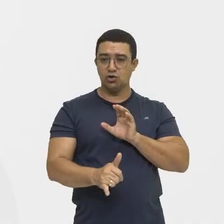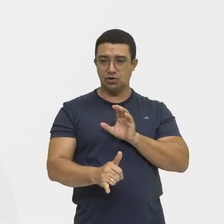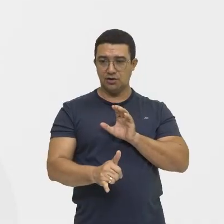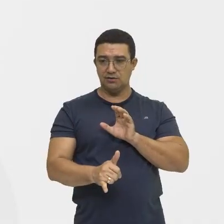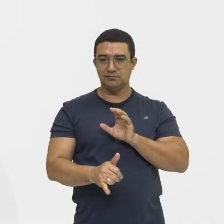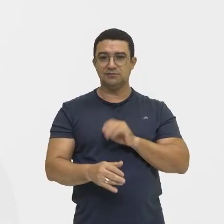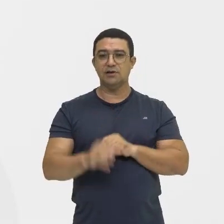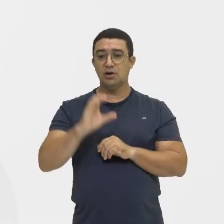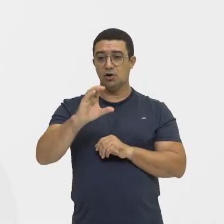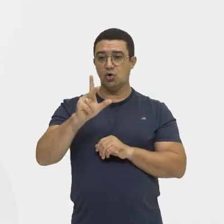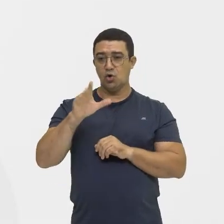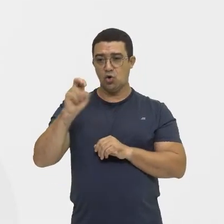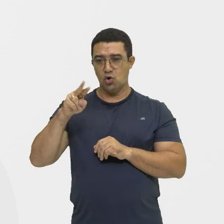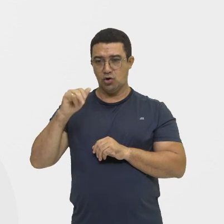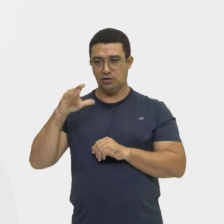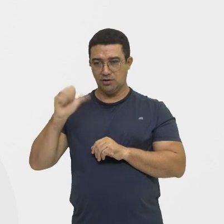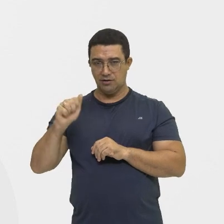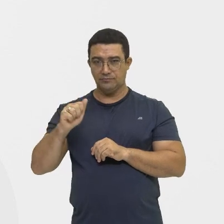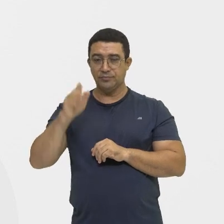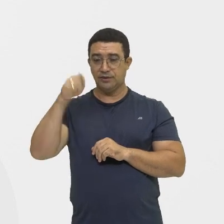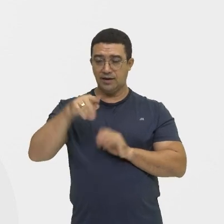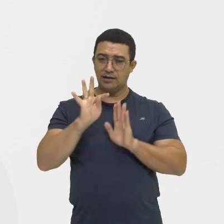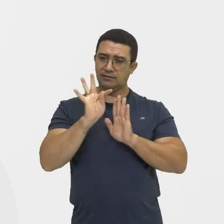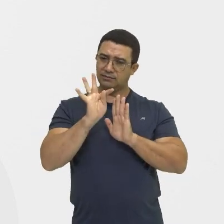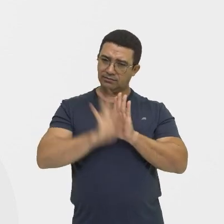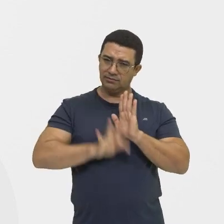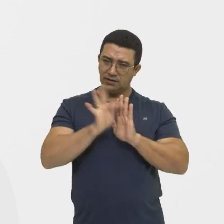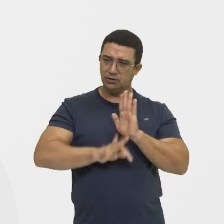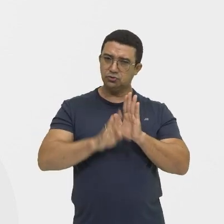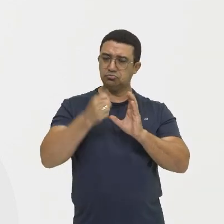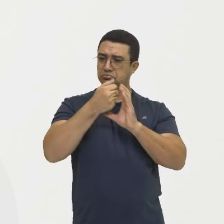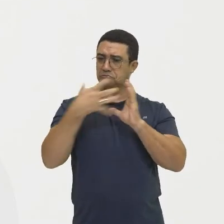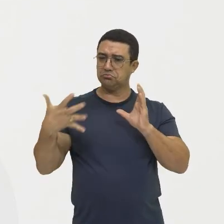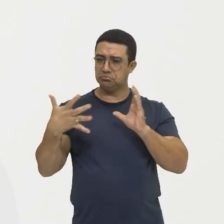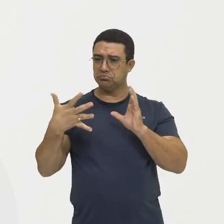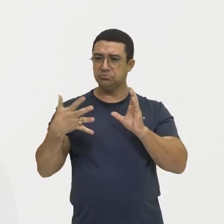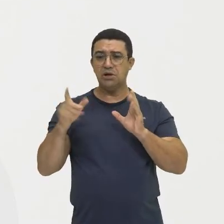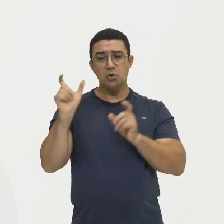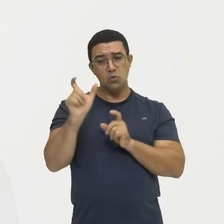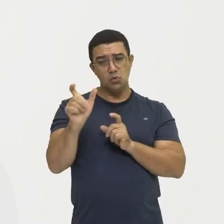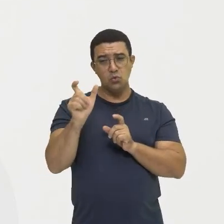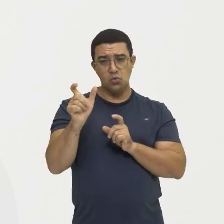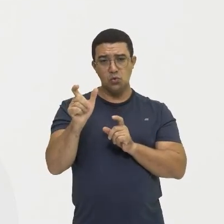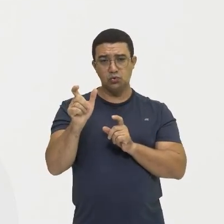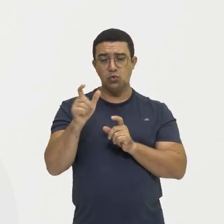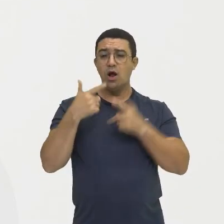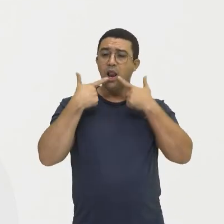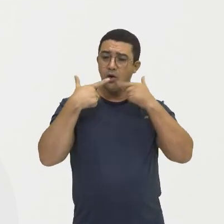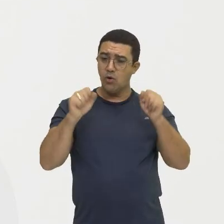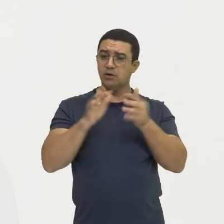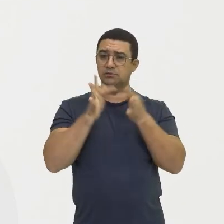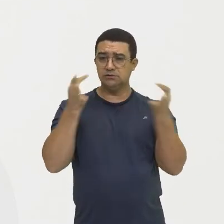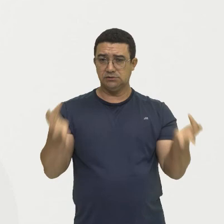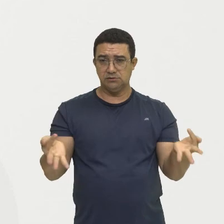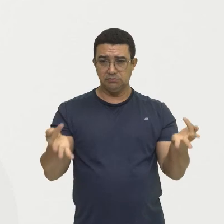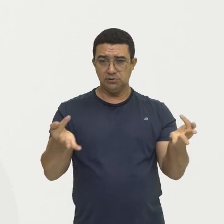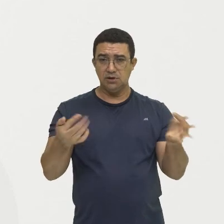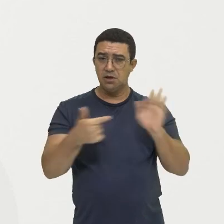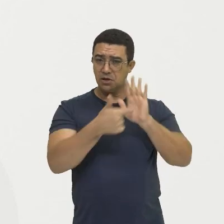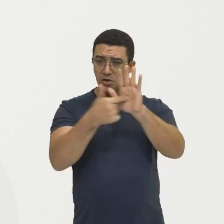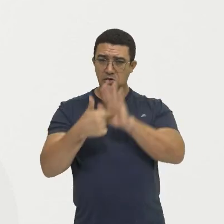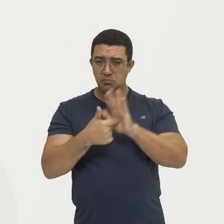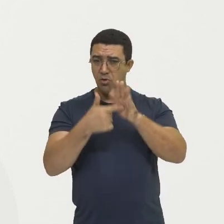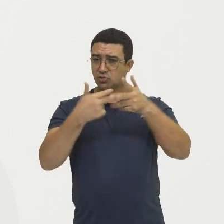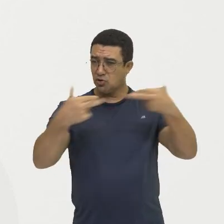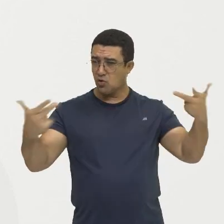gênero narrativo, ele é um texto caracterizado por ser curto, né, de uma linguagem simples, que retrata os